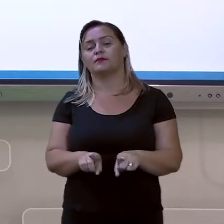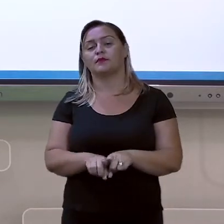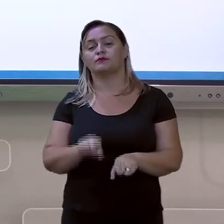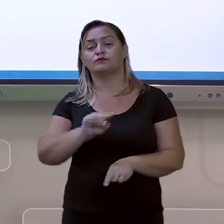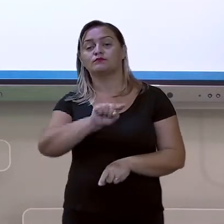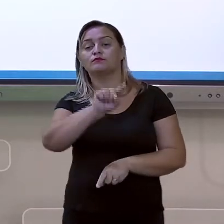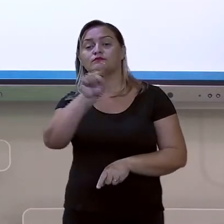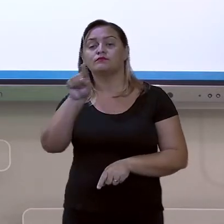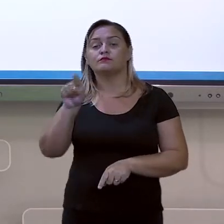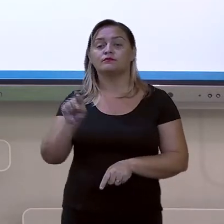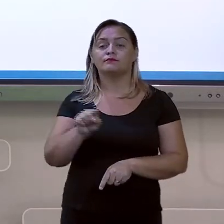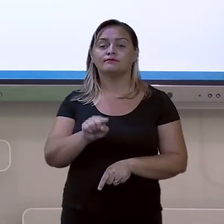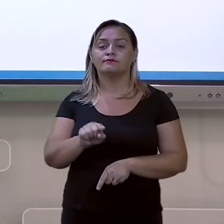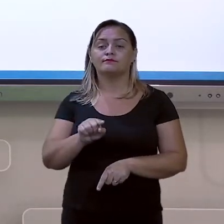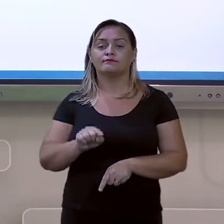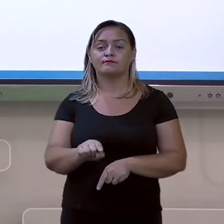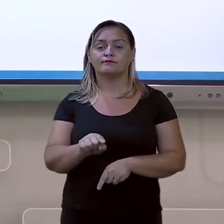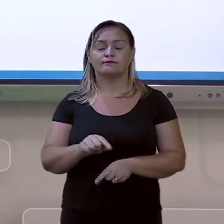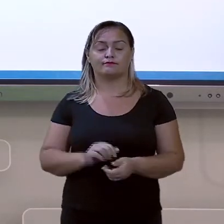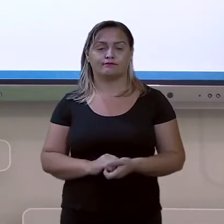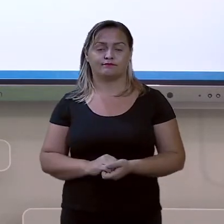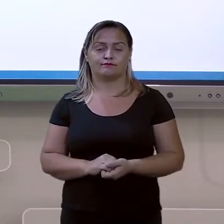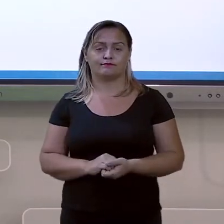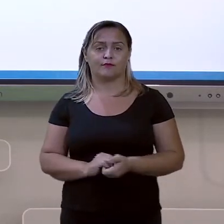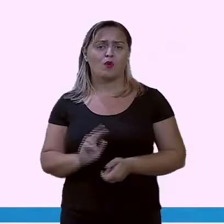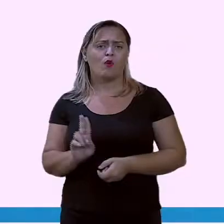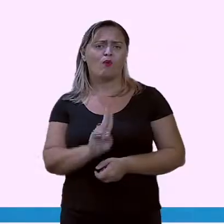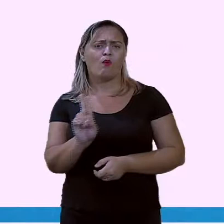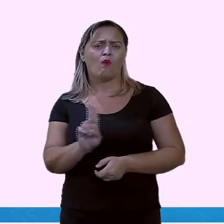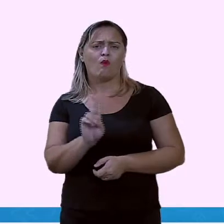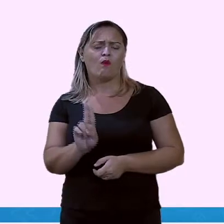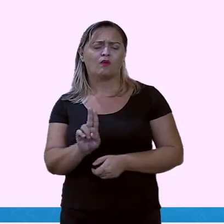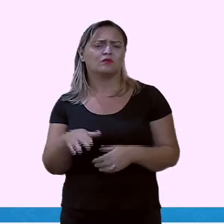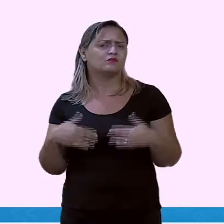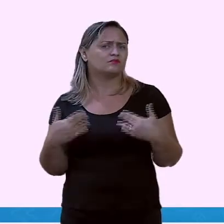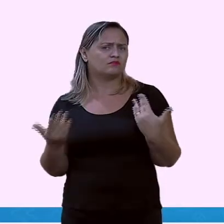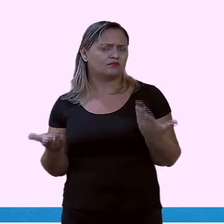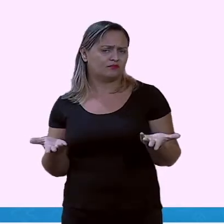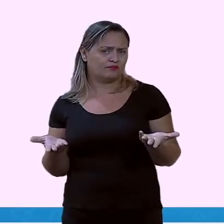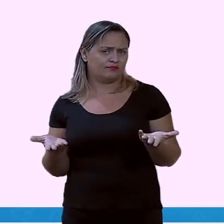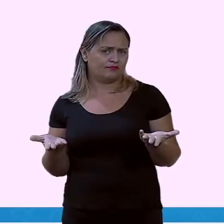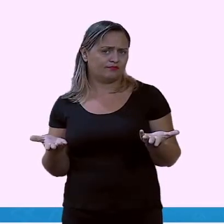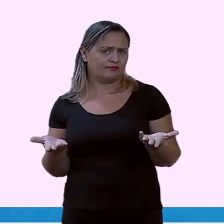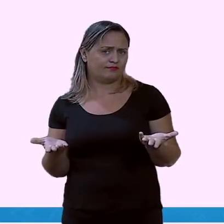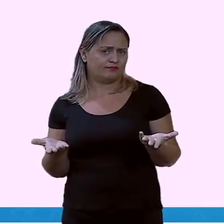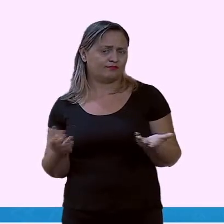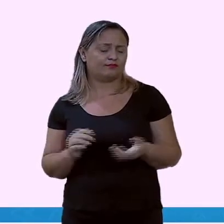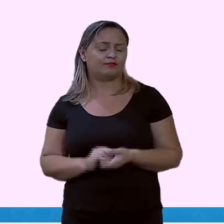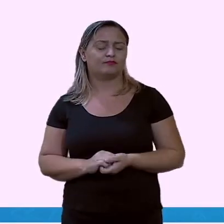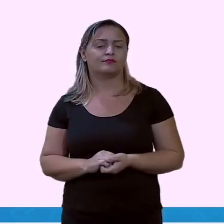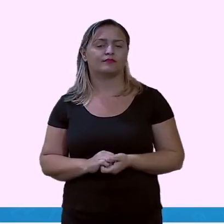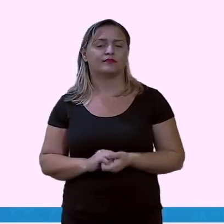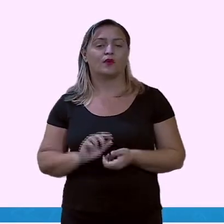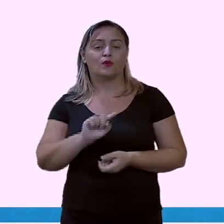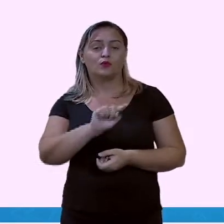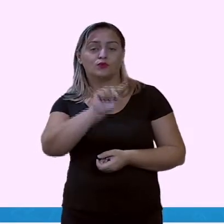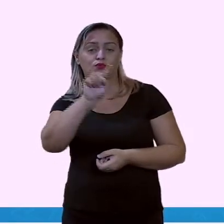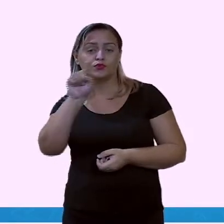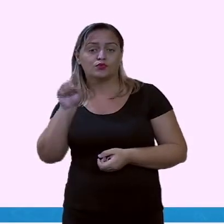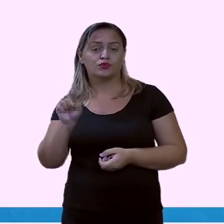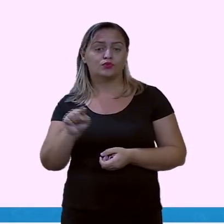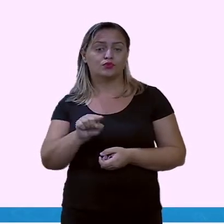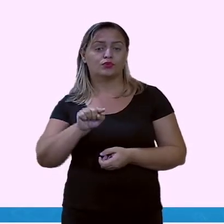ponto de interrogação? Para que o ponto de interrogação serve? Ele é utilizado